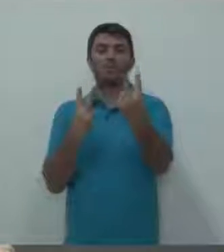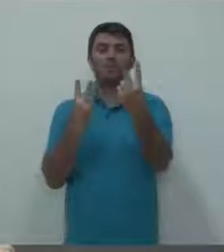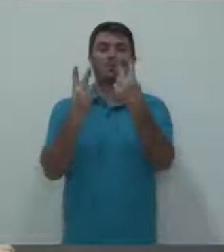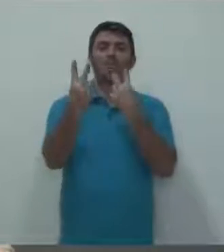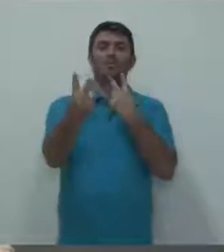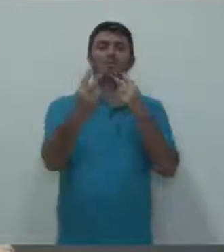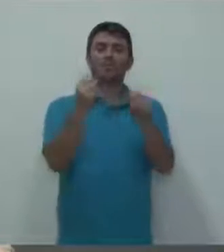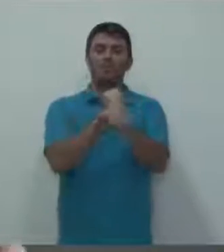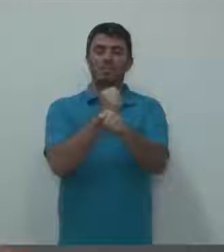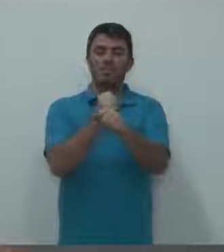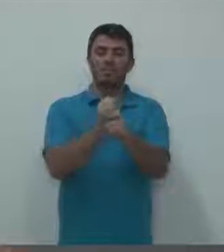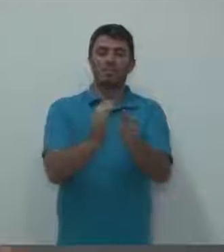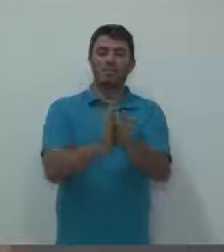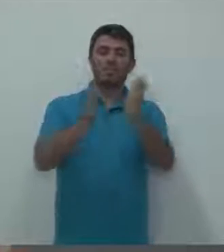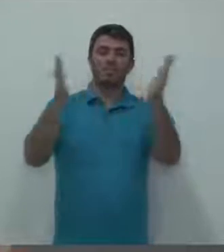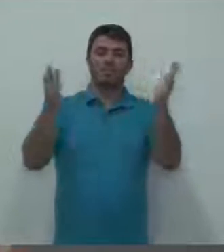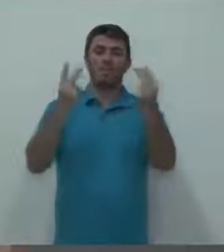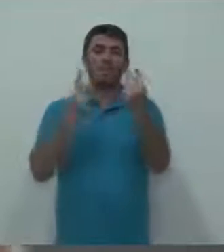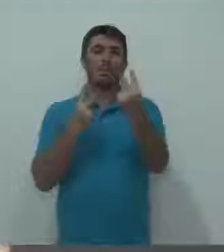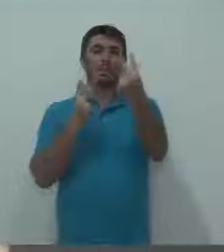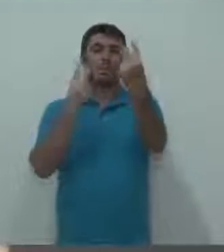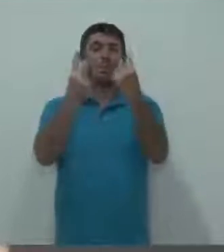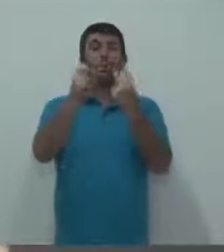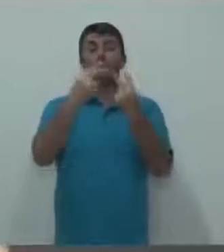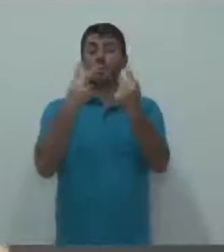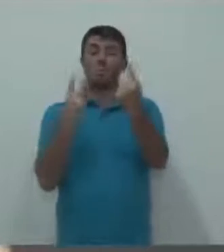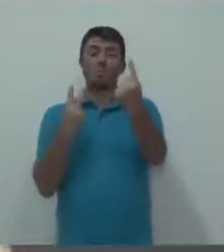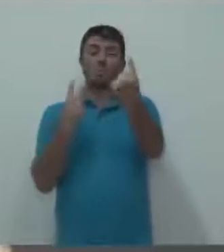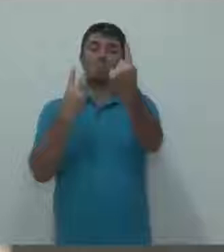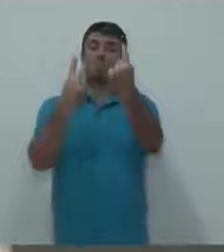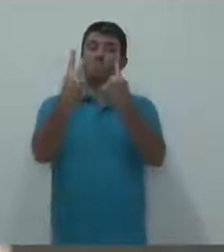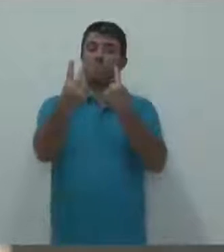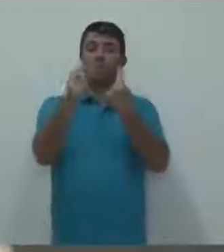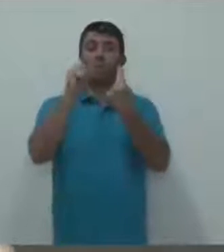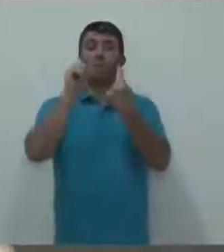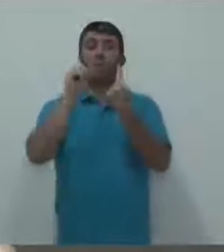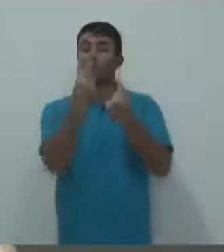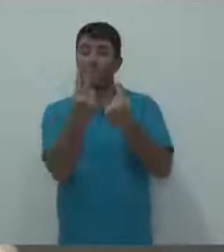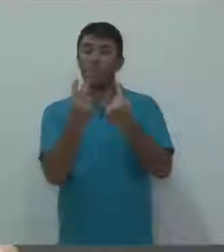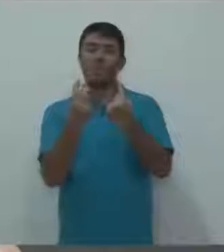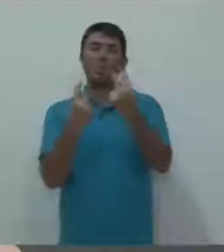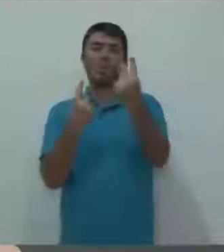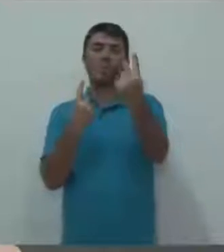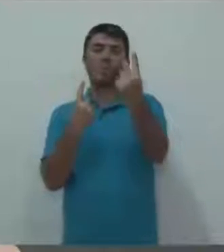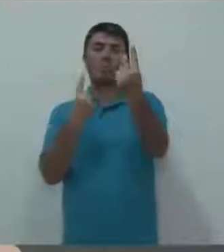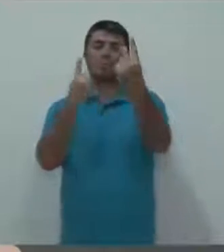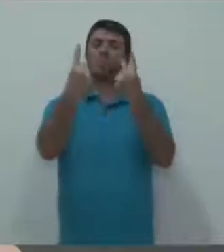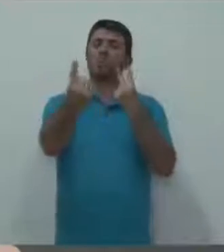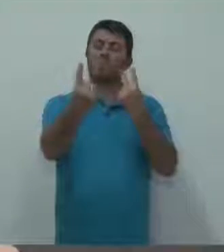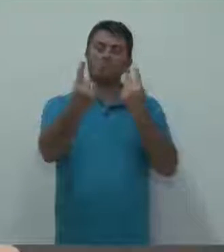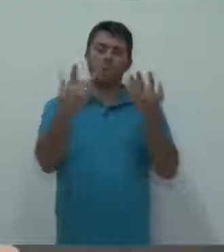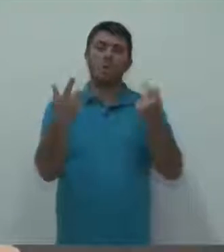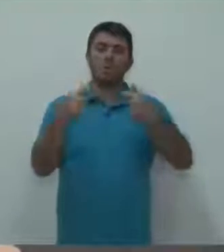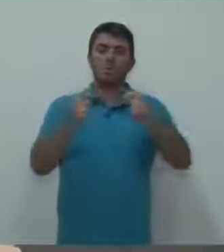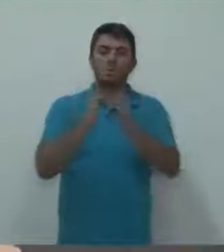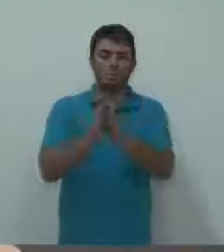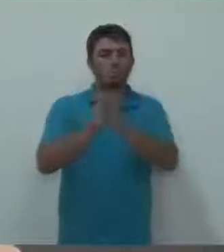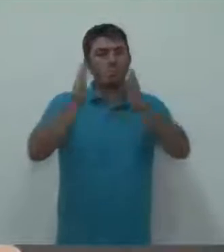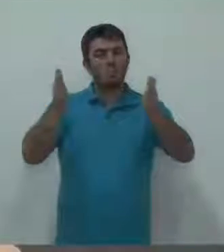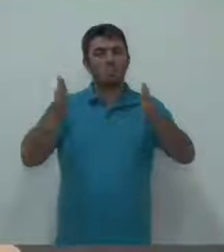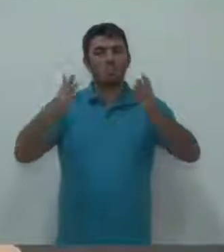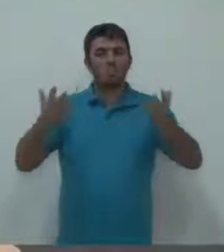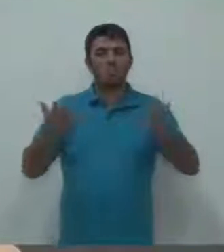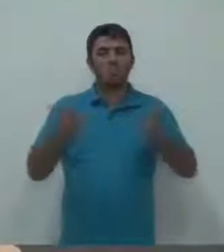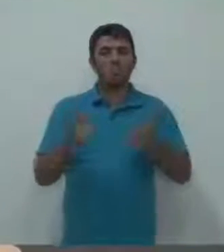Ana? Graças a Deus, na época, enfrentaram e foi feito. E hoje a gente vê que está saturado até, de certa forma. E não tem por onde